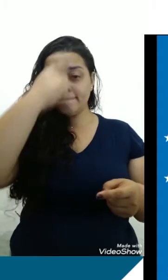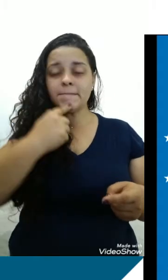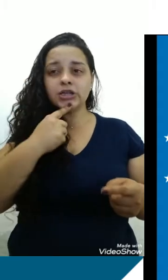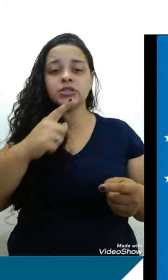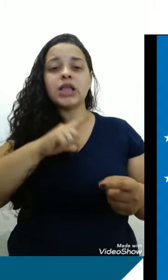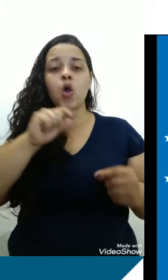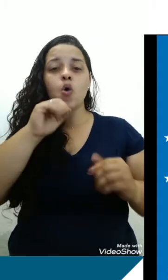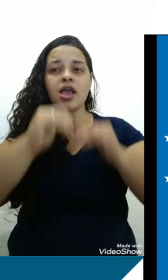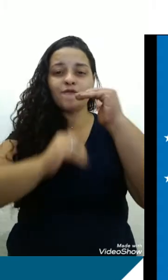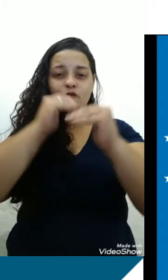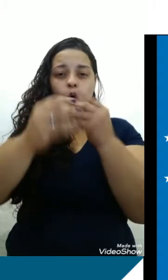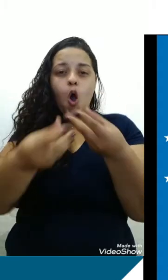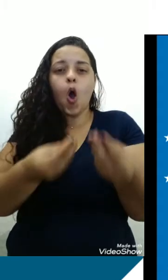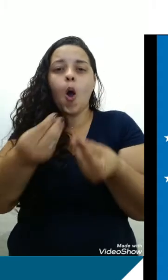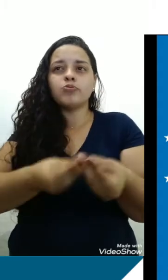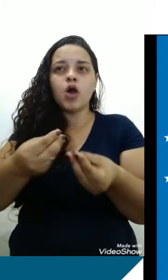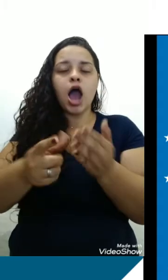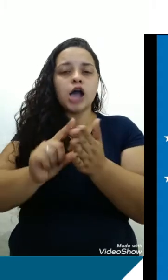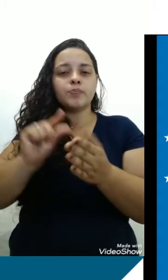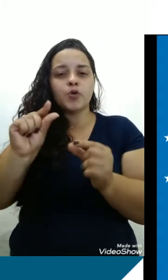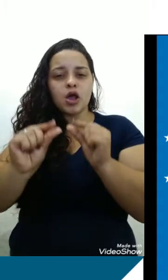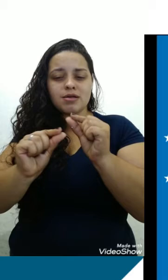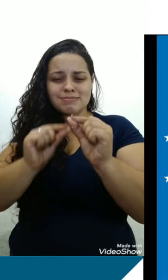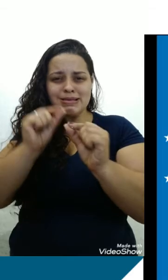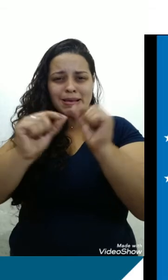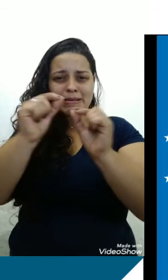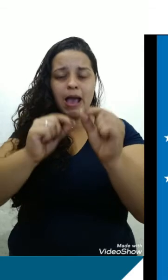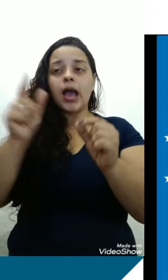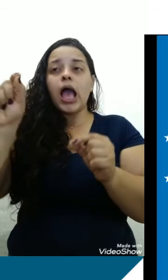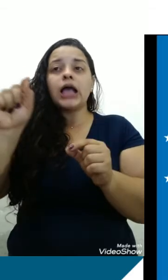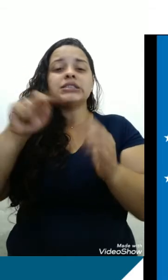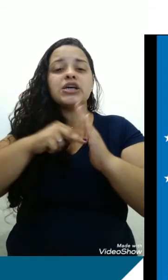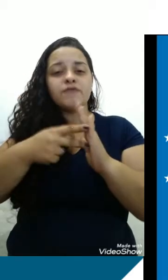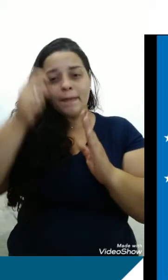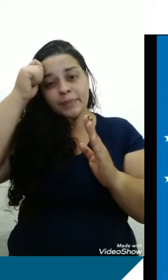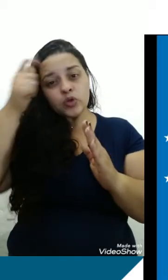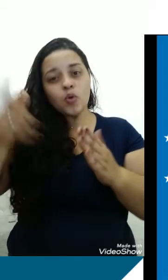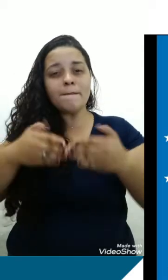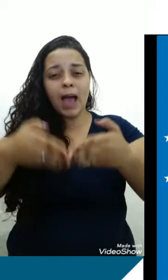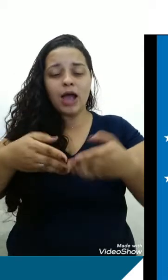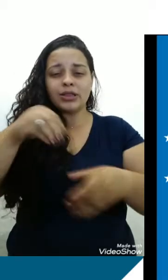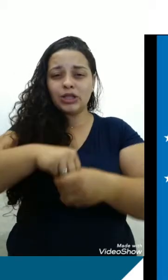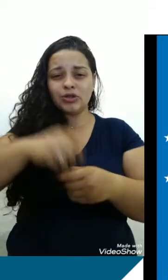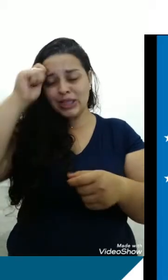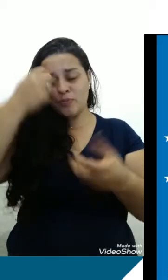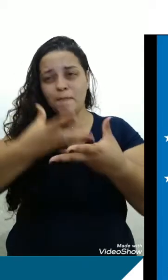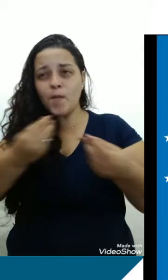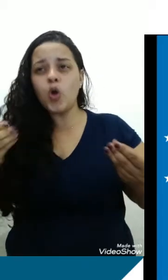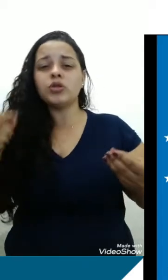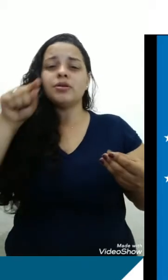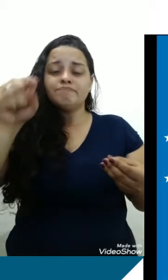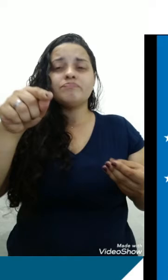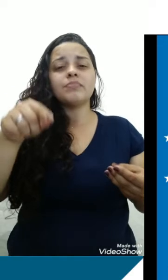poder ver a evolução, né, desse comércio transatlântico ao longo de todo o século XVIII. E